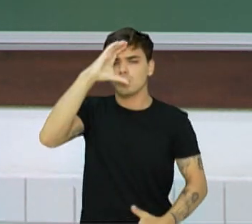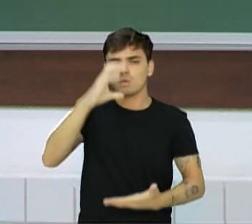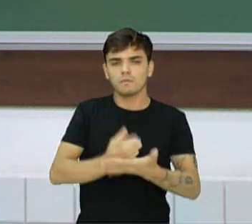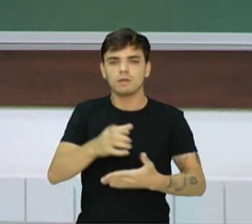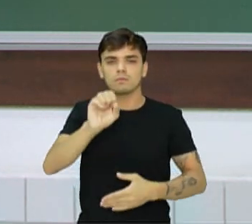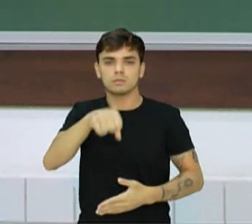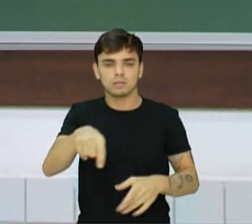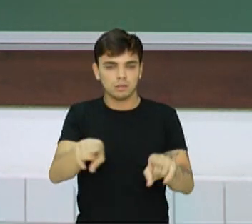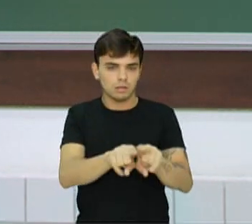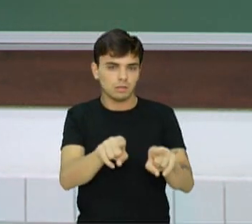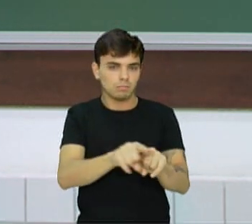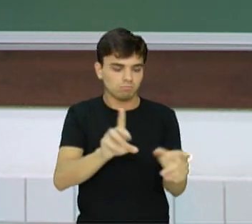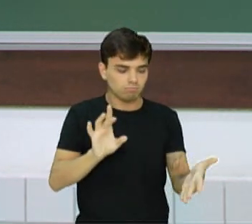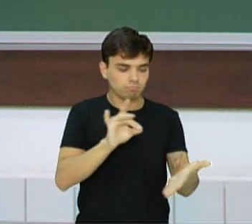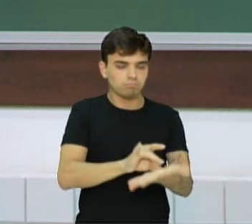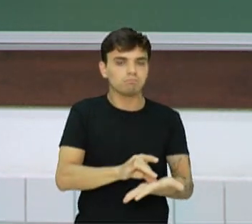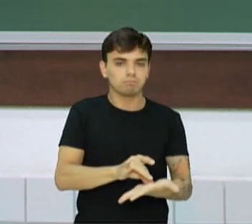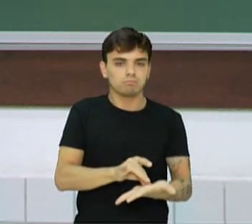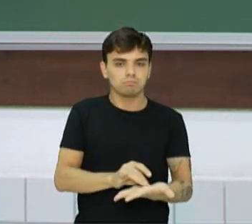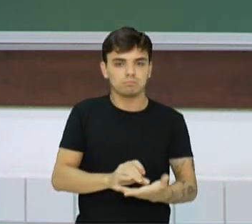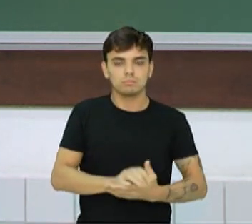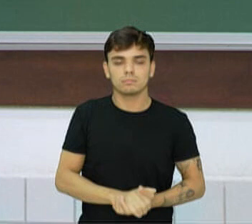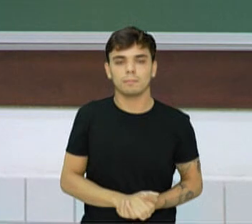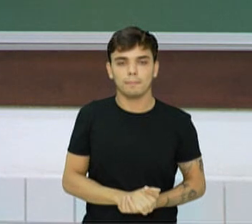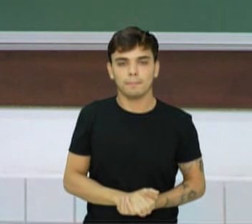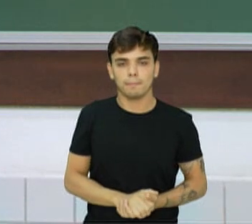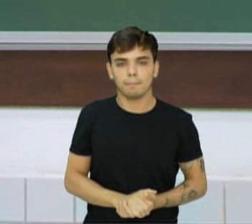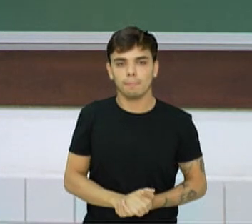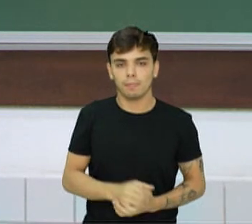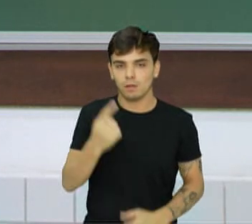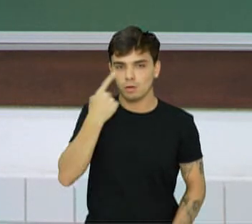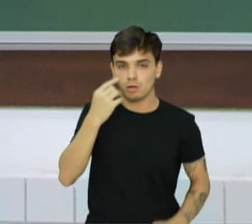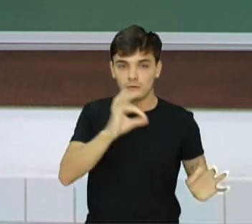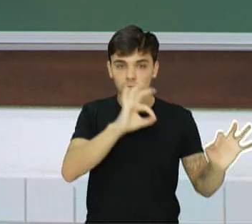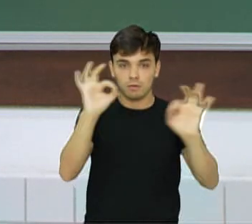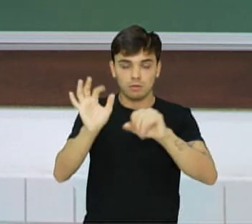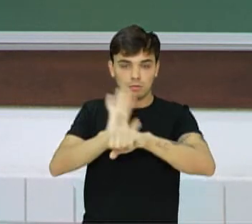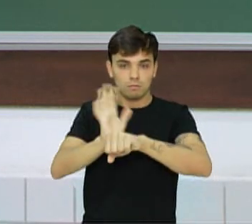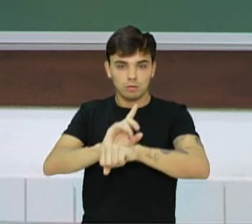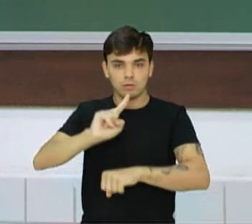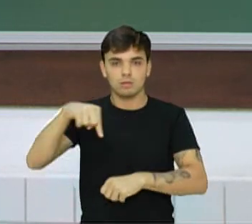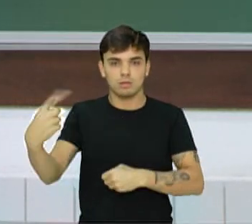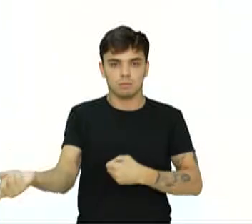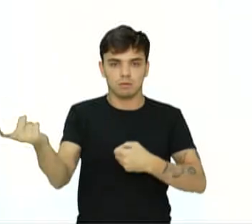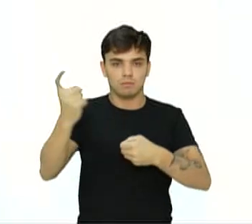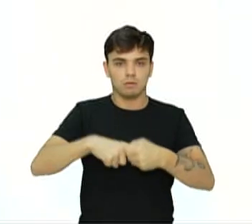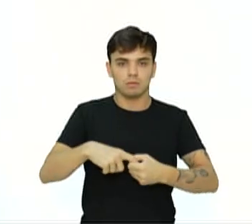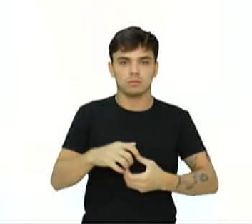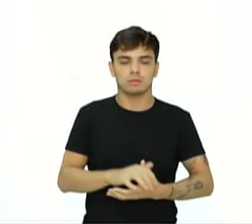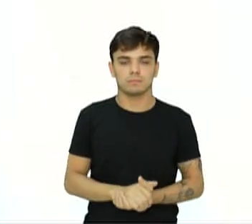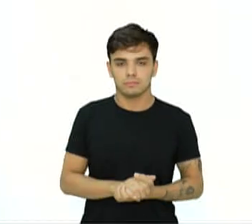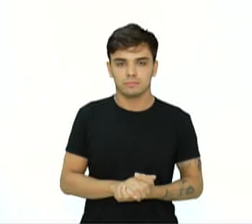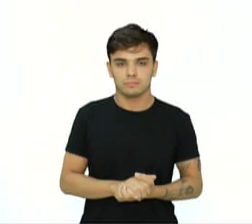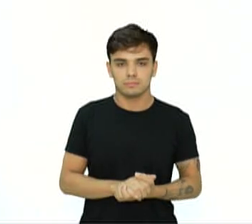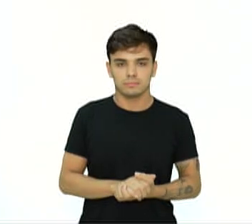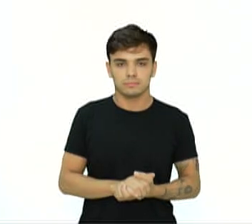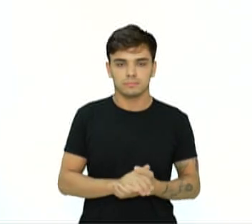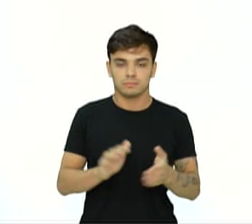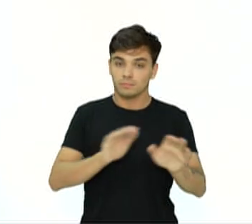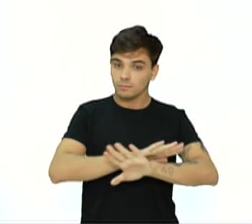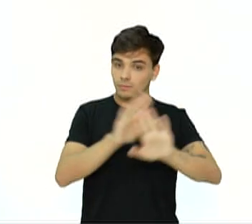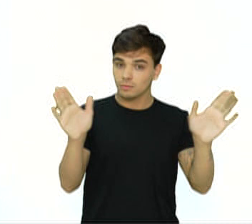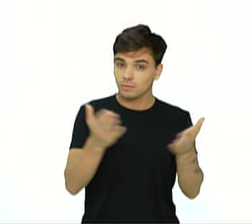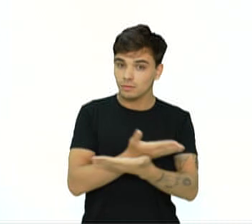confiável e legítimo, ok? Então vejam o vídeo e daqui a pouquinho a gente retorna.